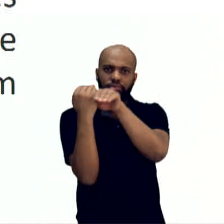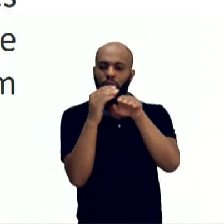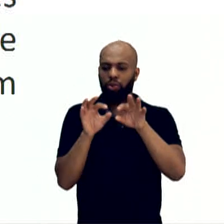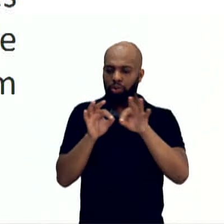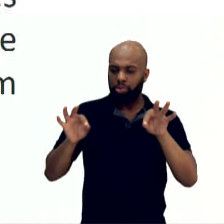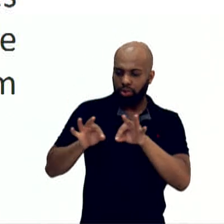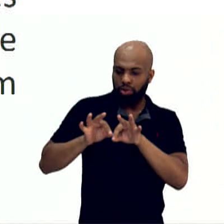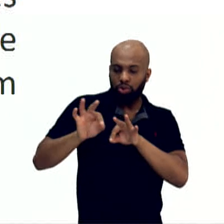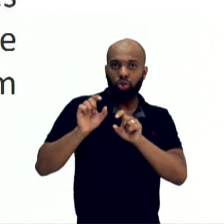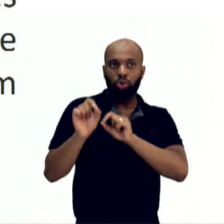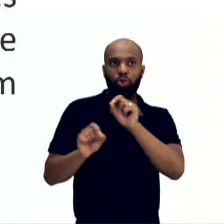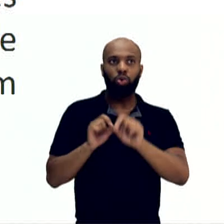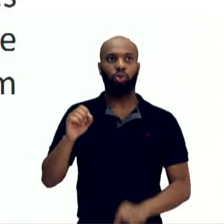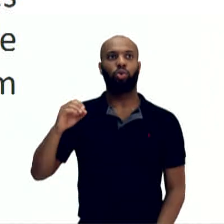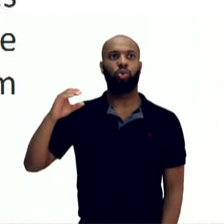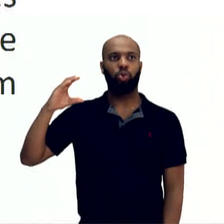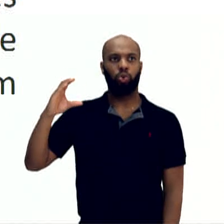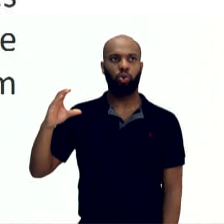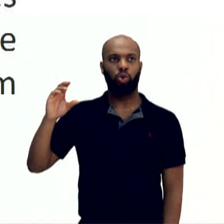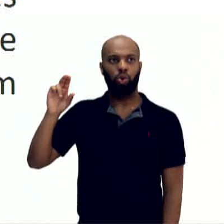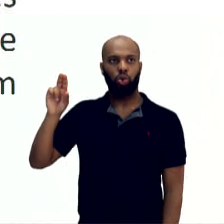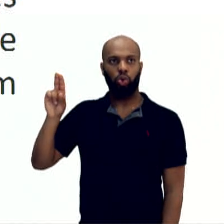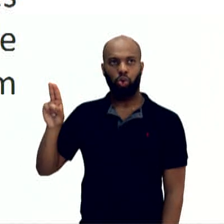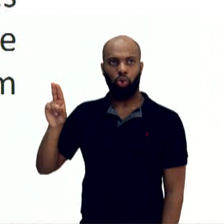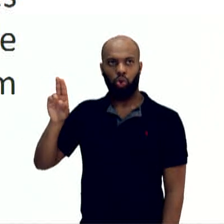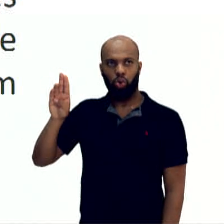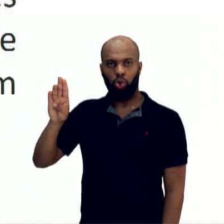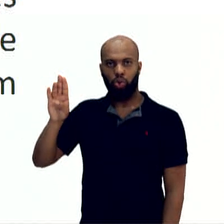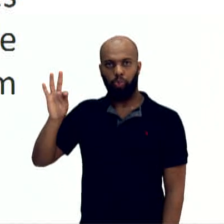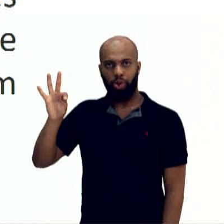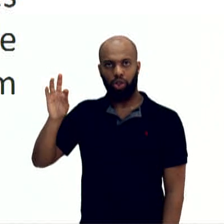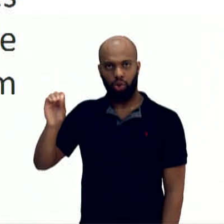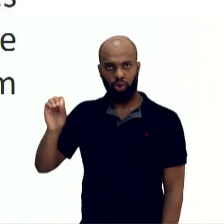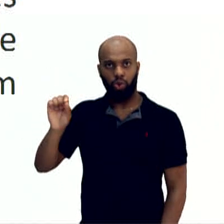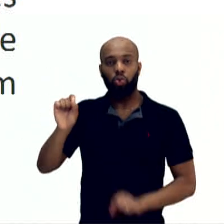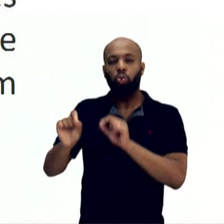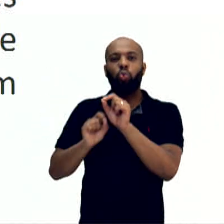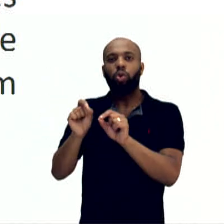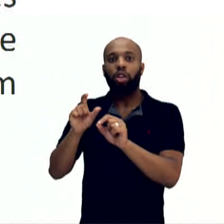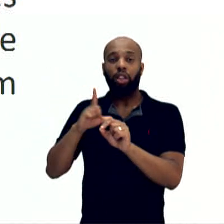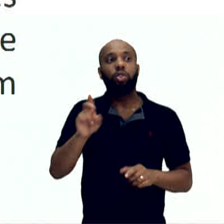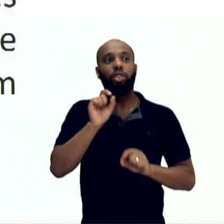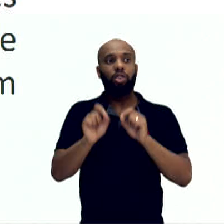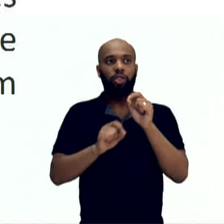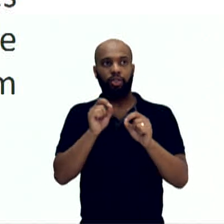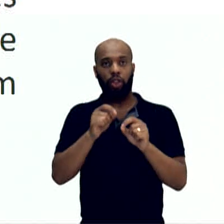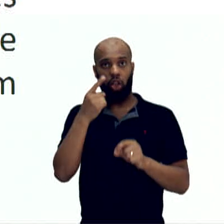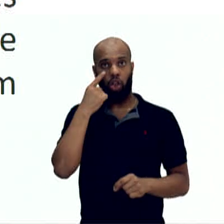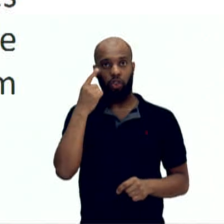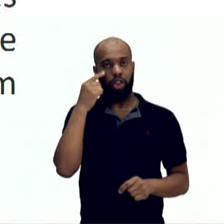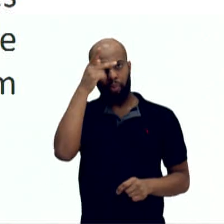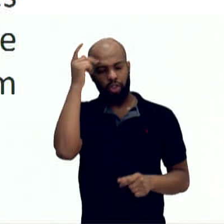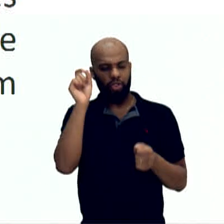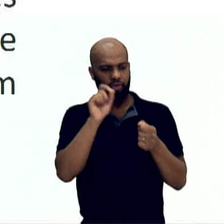Não. Então, também dava confusão. Mas polegada é uma medida que existe,